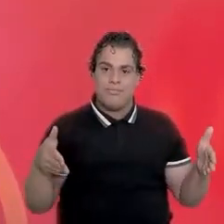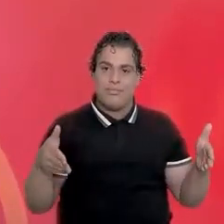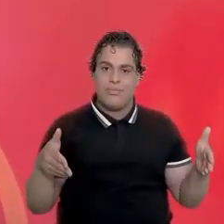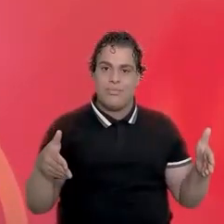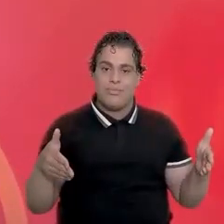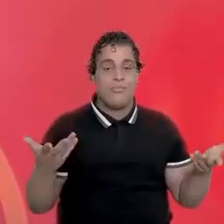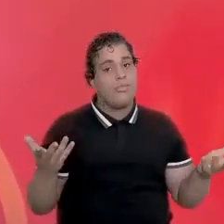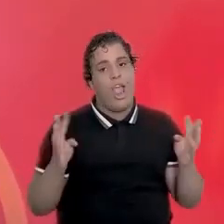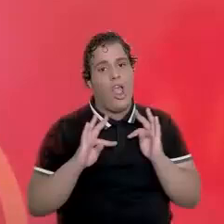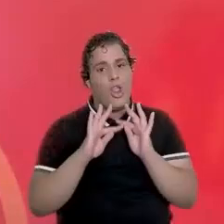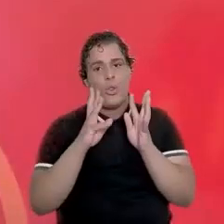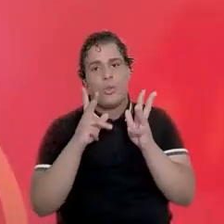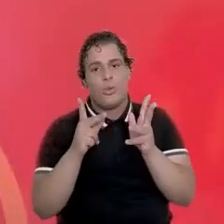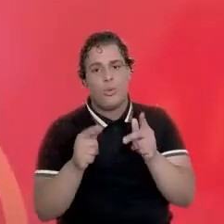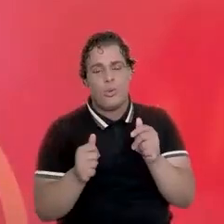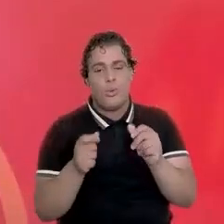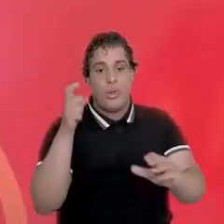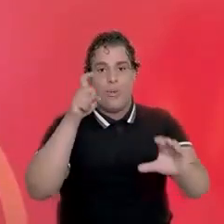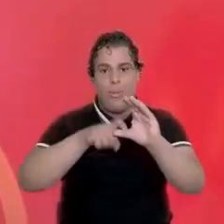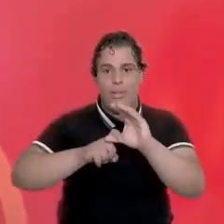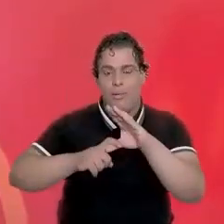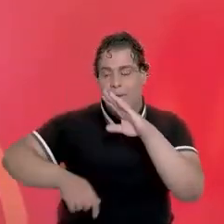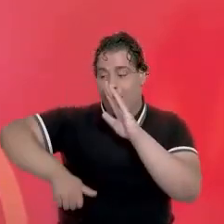quê? Do primeiro,